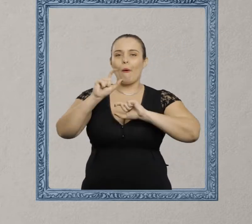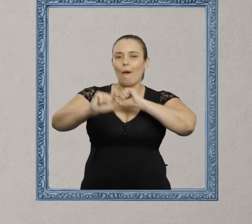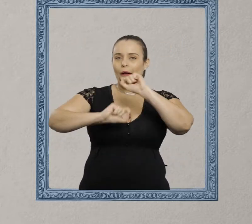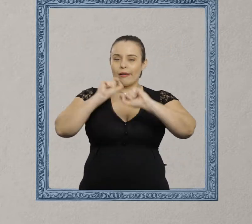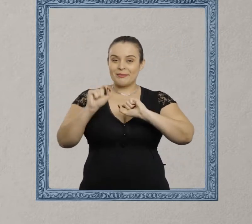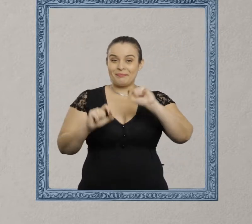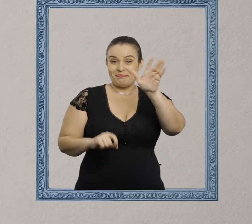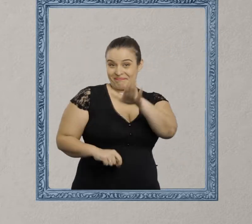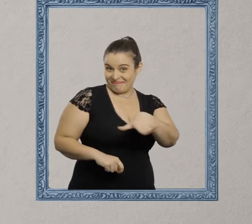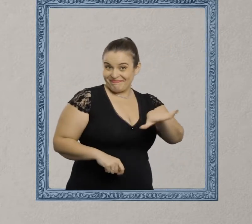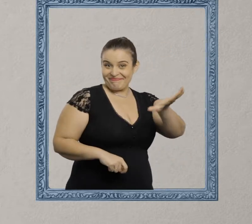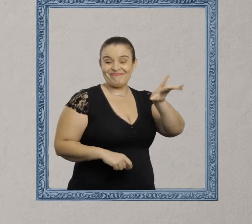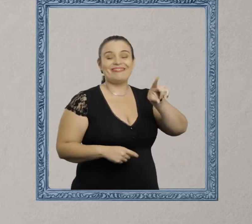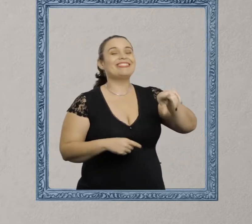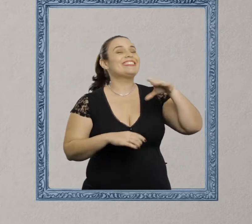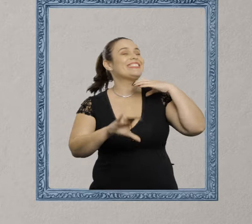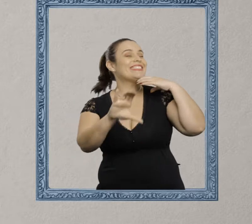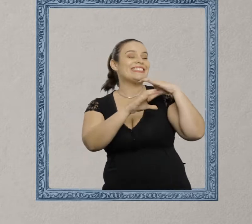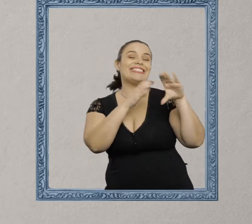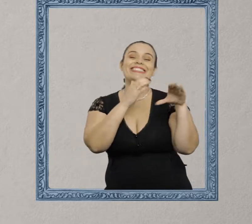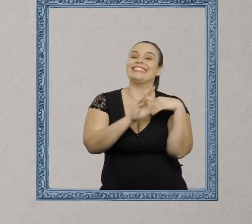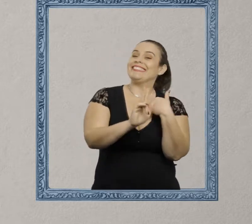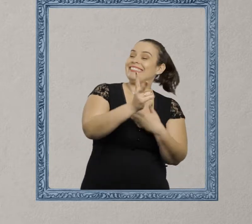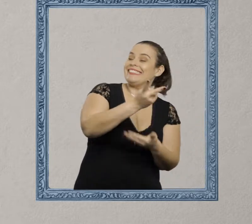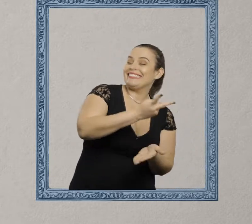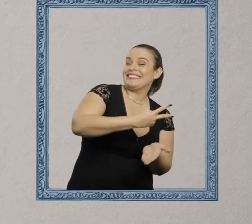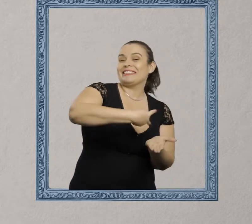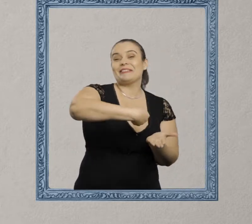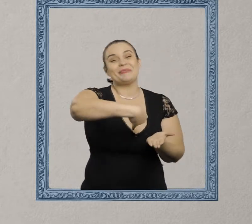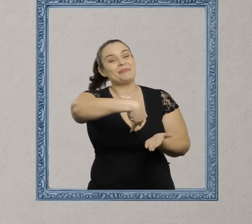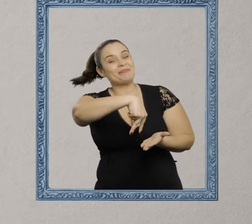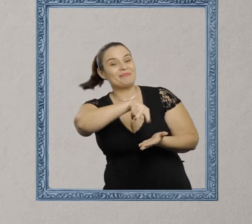querem. As crianças estavam cantando e